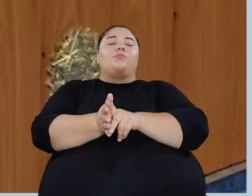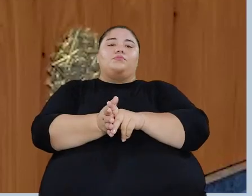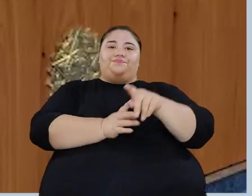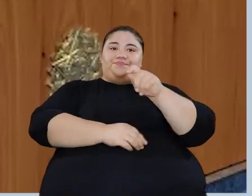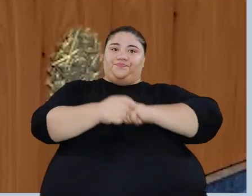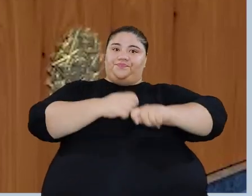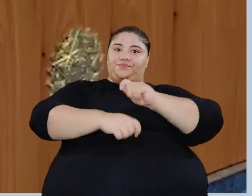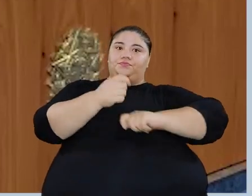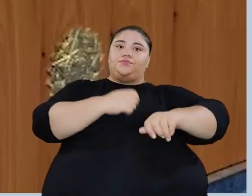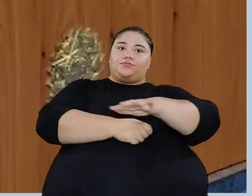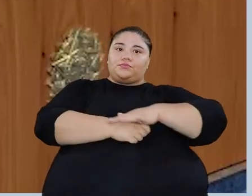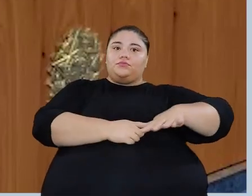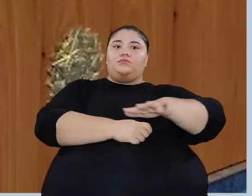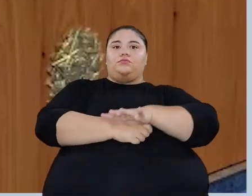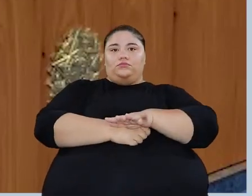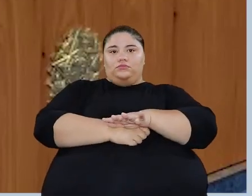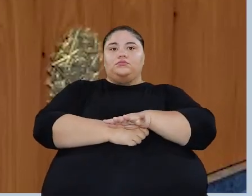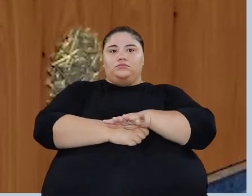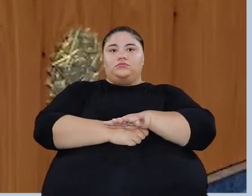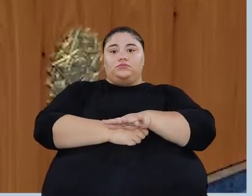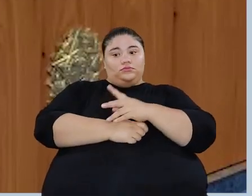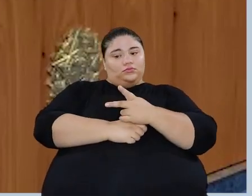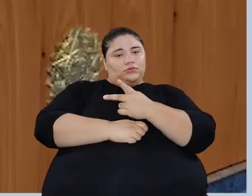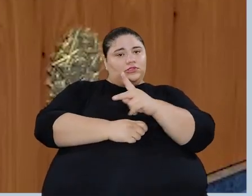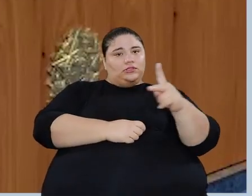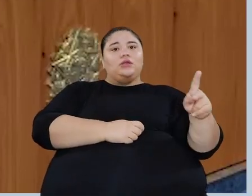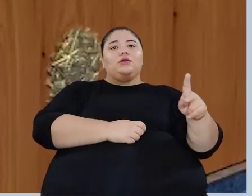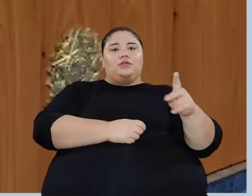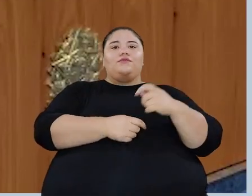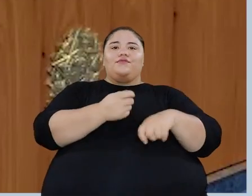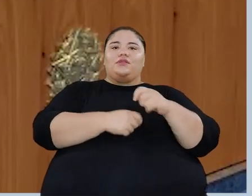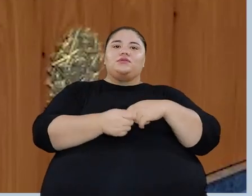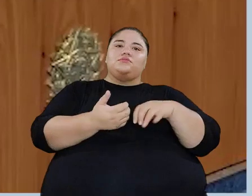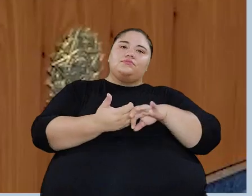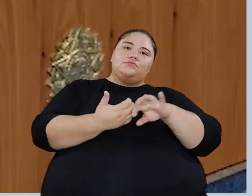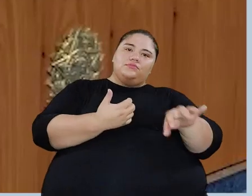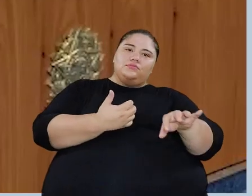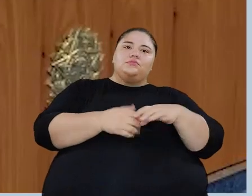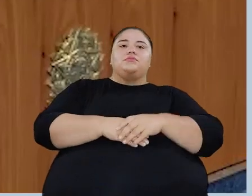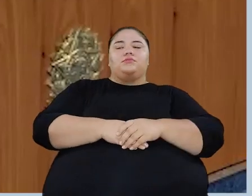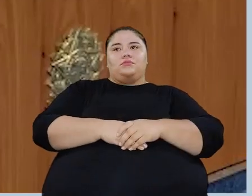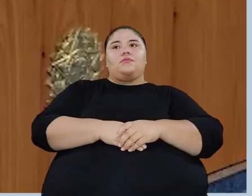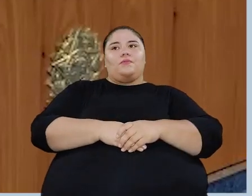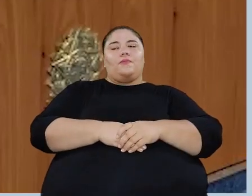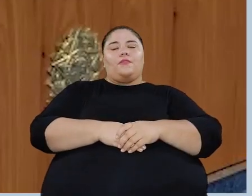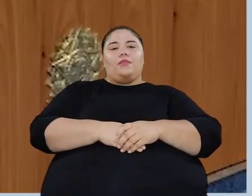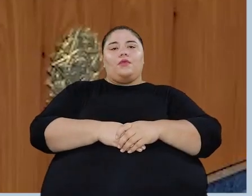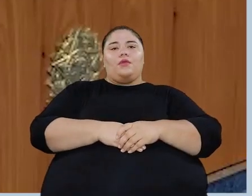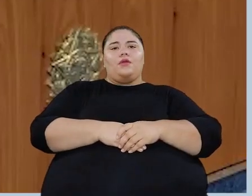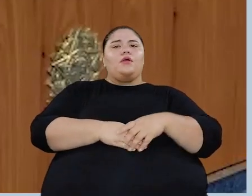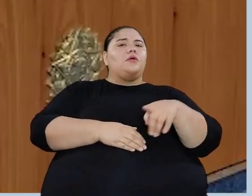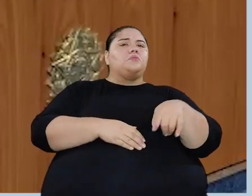operações que são praticadas no ambiente, né, delas, financeiras e não financeiras, como que estão abrangidas, como contribuintes. E